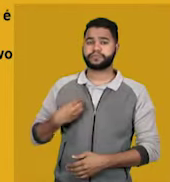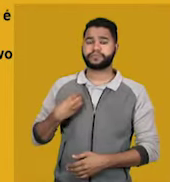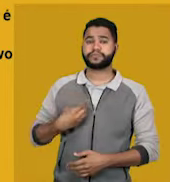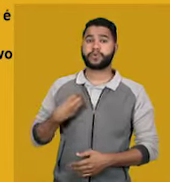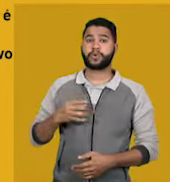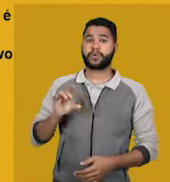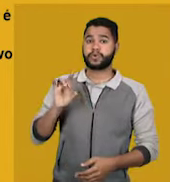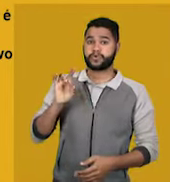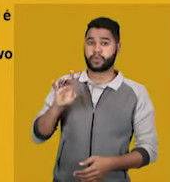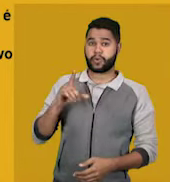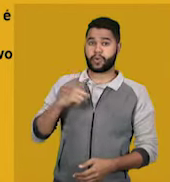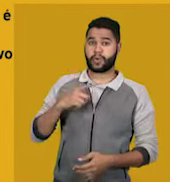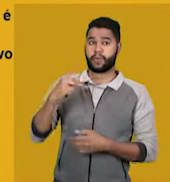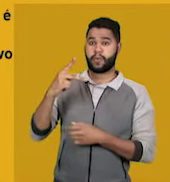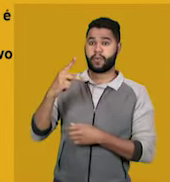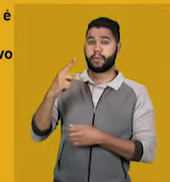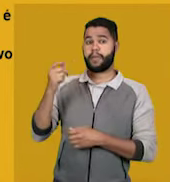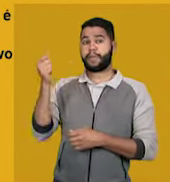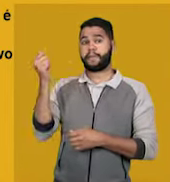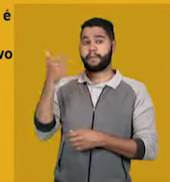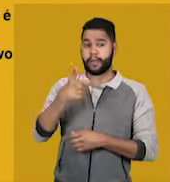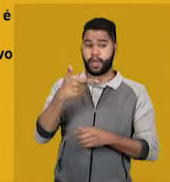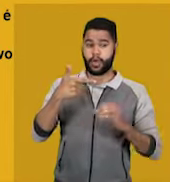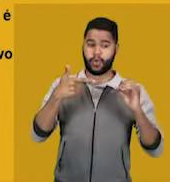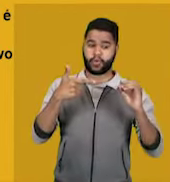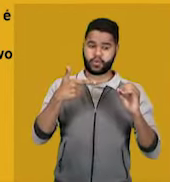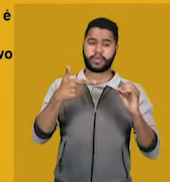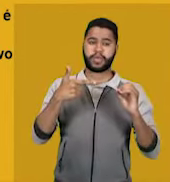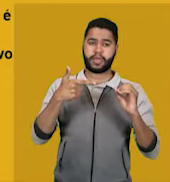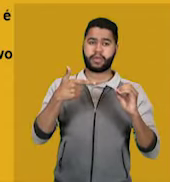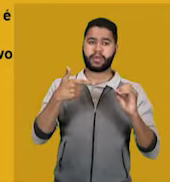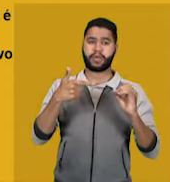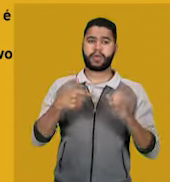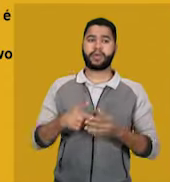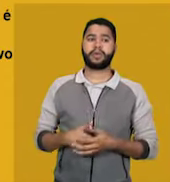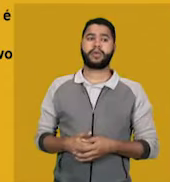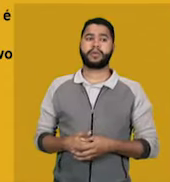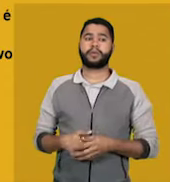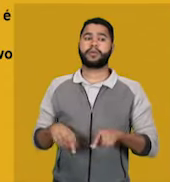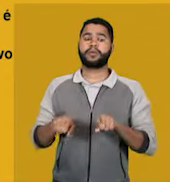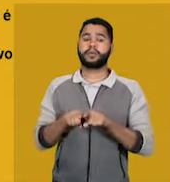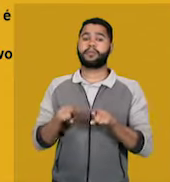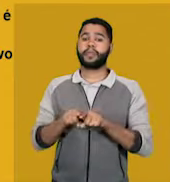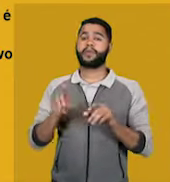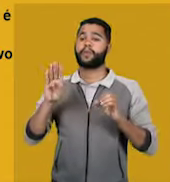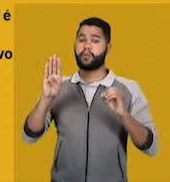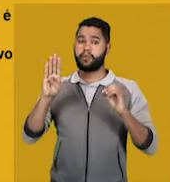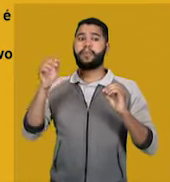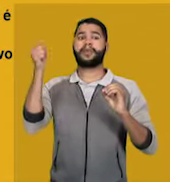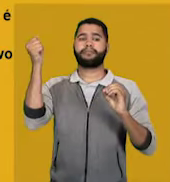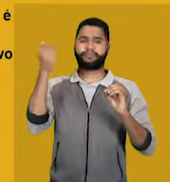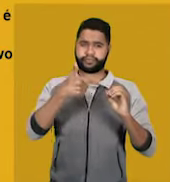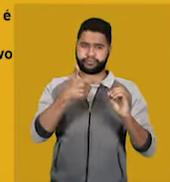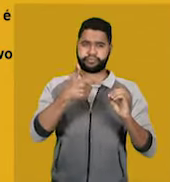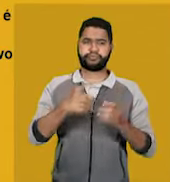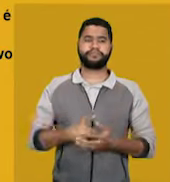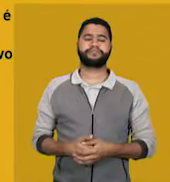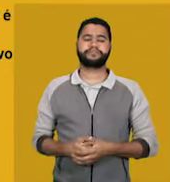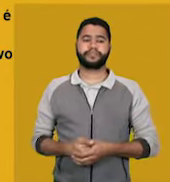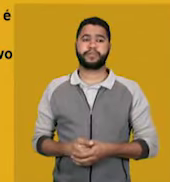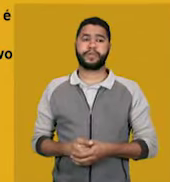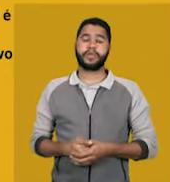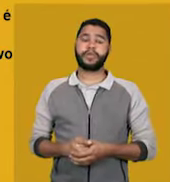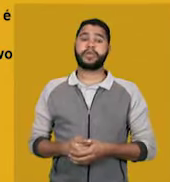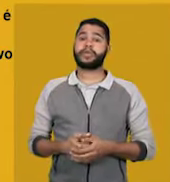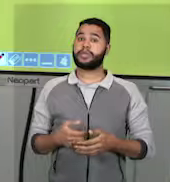vai existir quando o P for maior que zero, como eu tinha falado. O B maior que zero e também o B tem que ser diferente de 1. Porque em